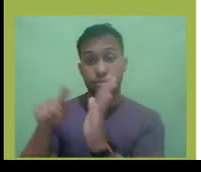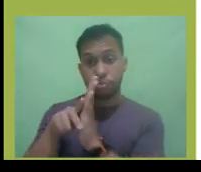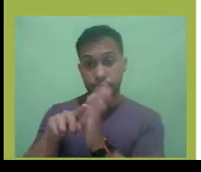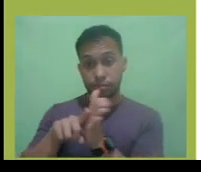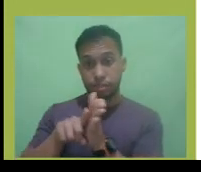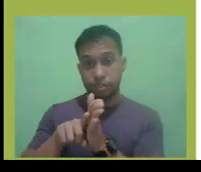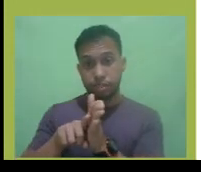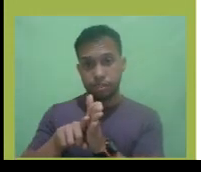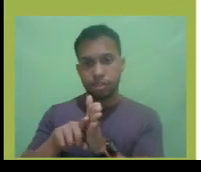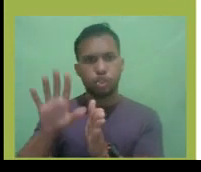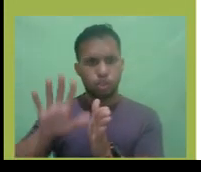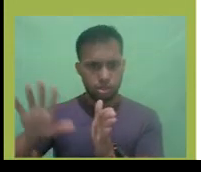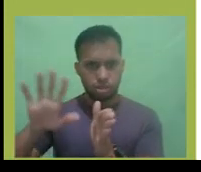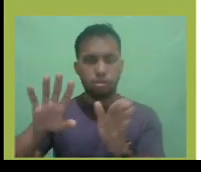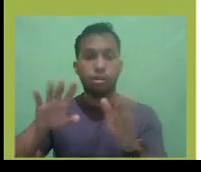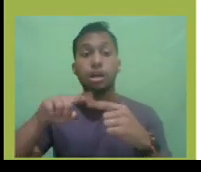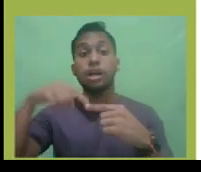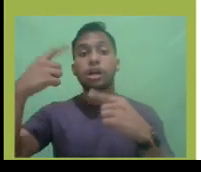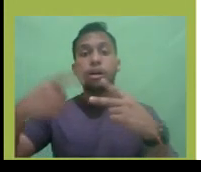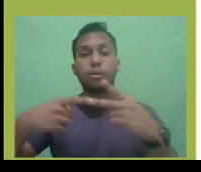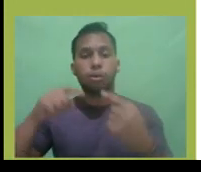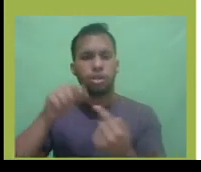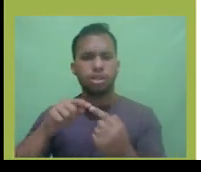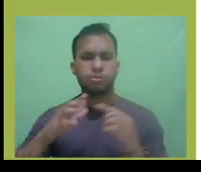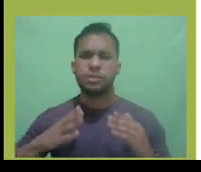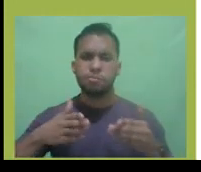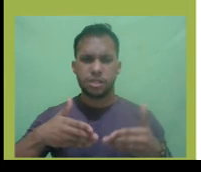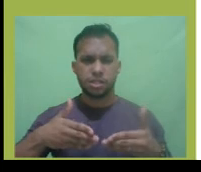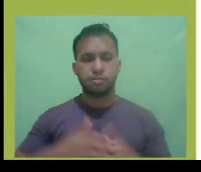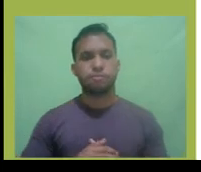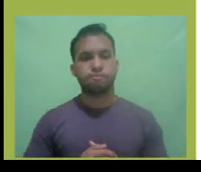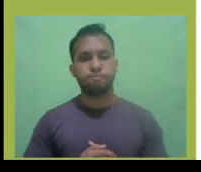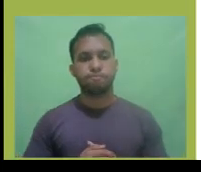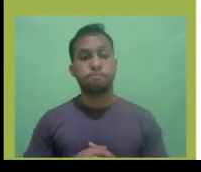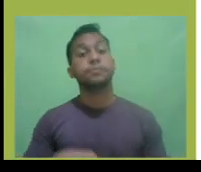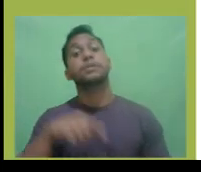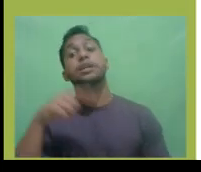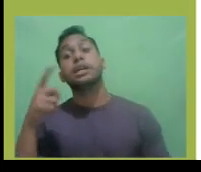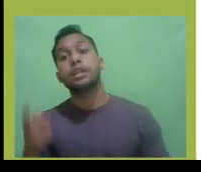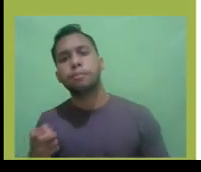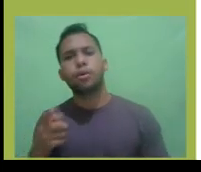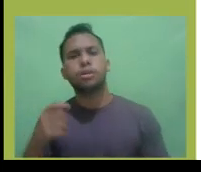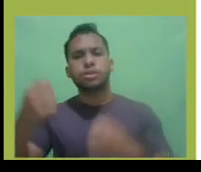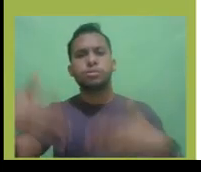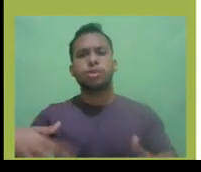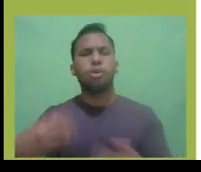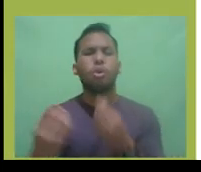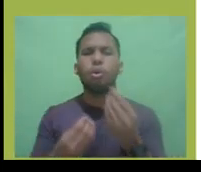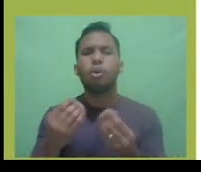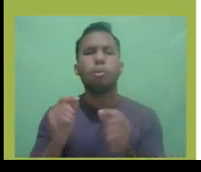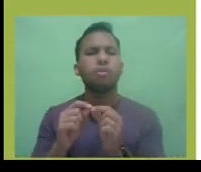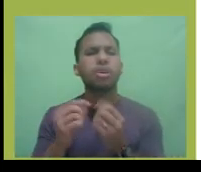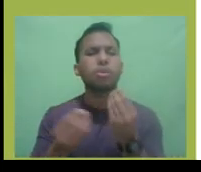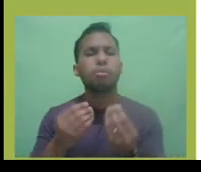esse objetivo principal. Em seguida, é explicado como foi feito esse trabalho. Veja bem, a metodologia muitas vezes é uma parte